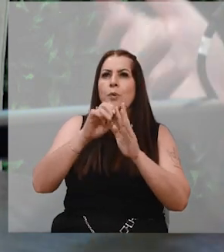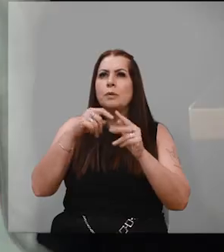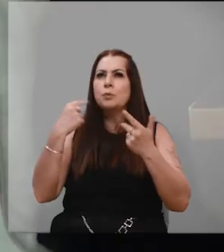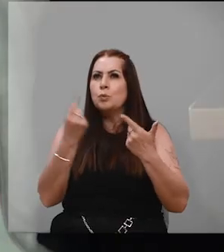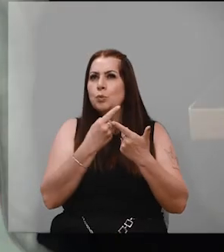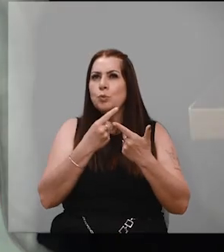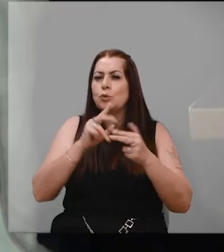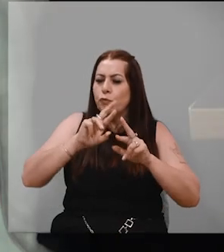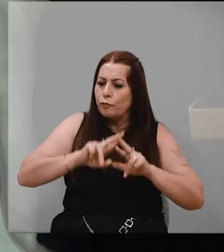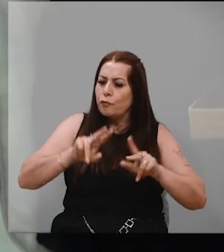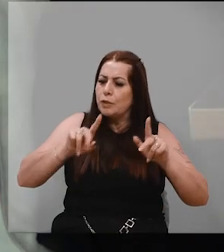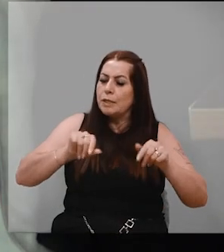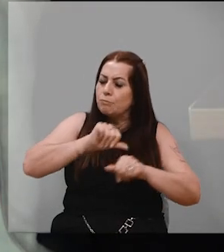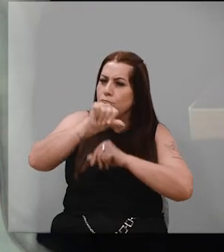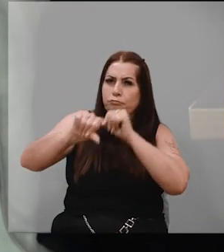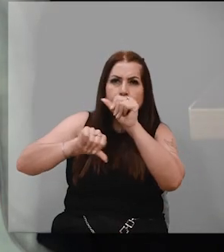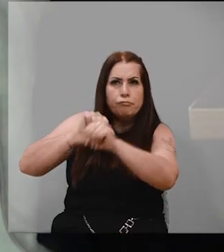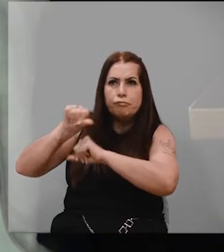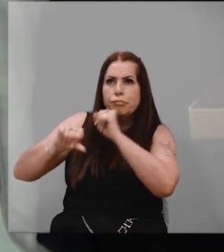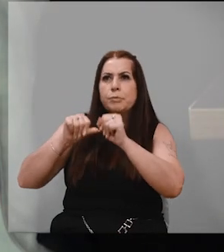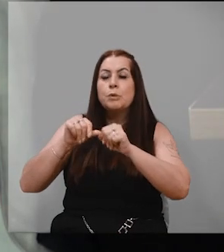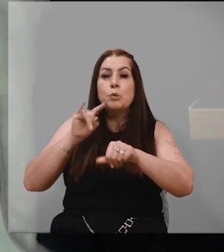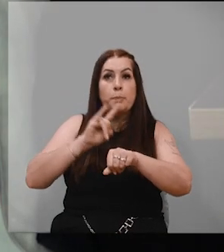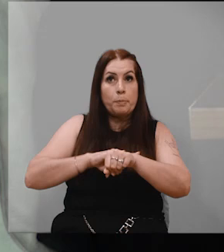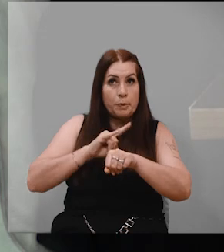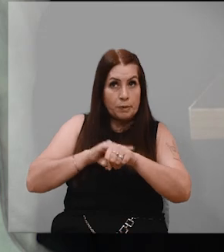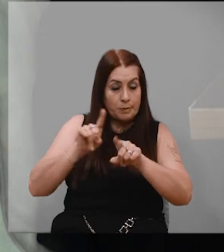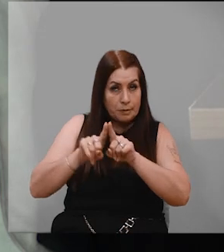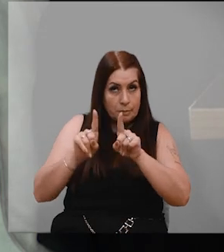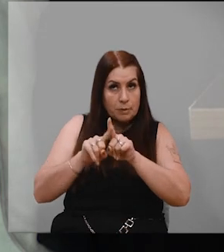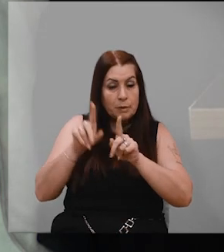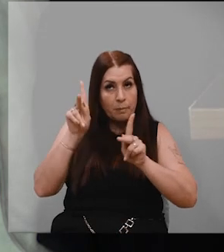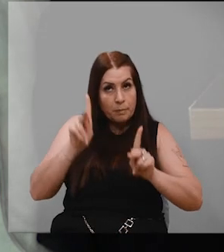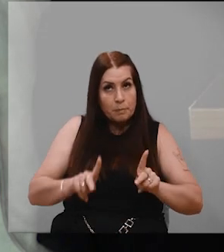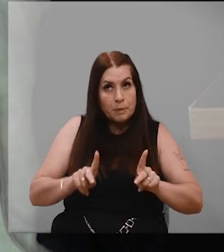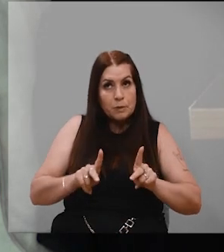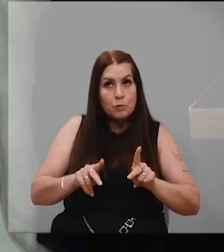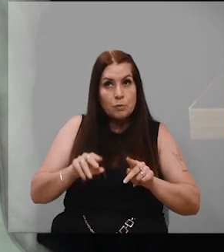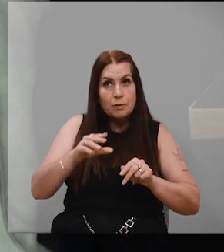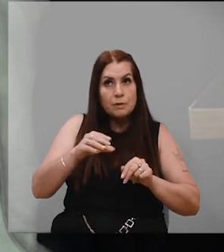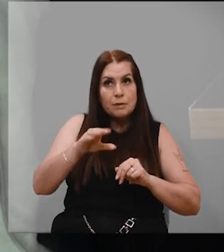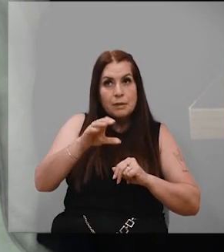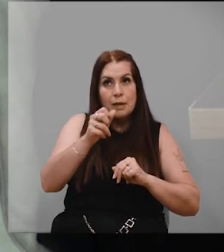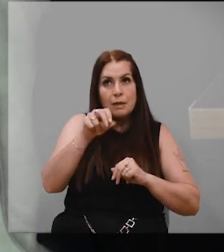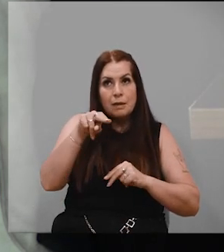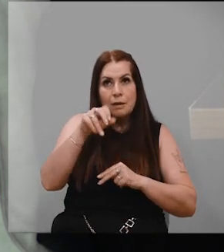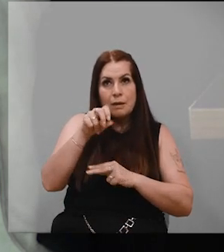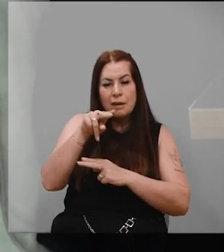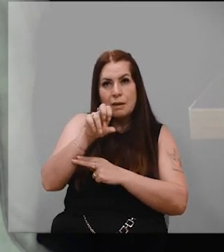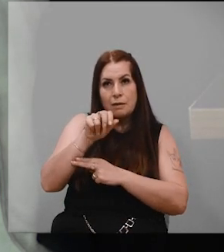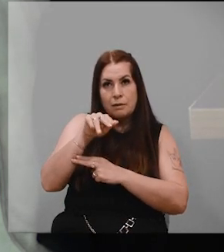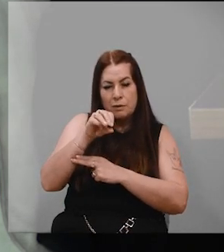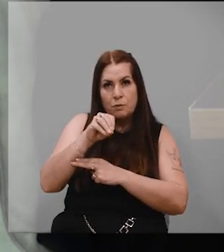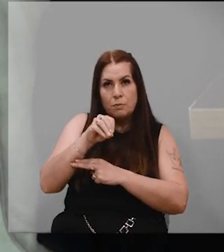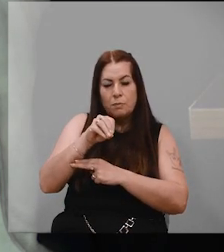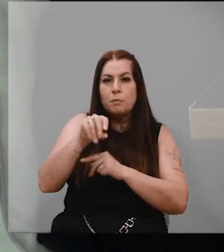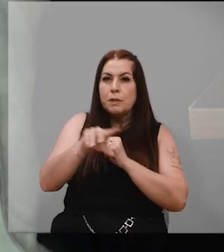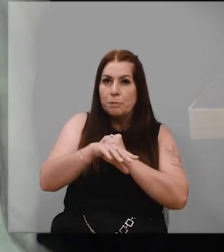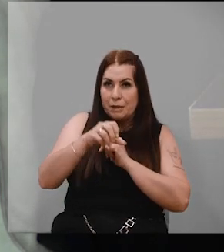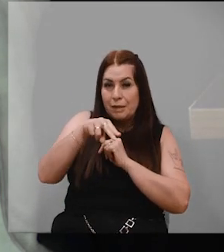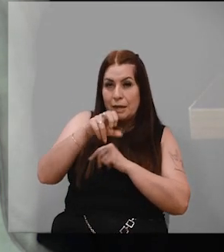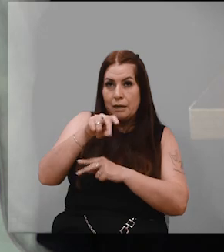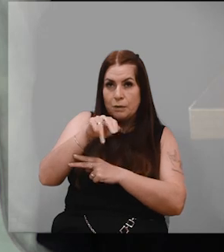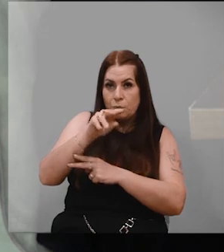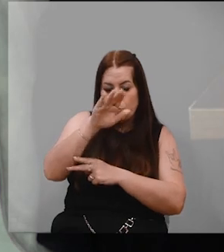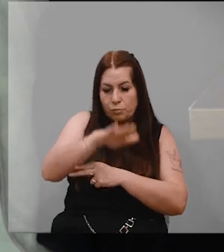a casa também sofreu diversas modificações, os banheiros também para as pessoas com nanismo, né, estão sendo adaptados,